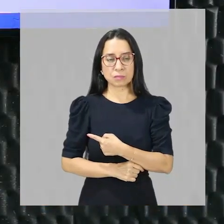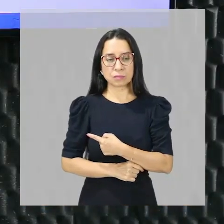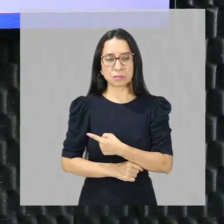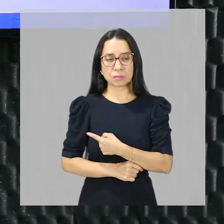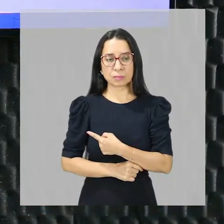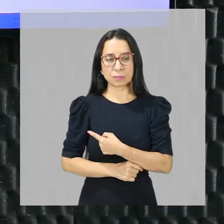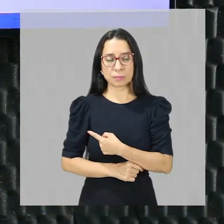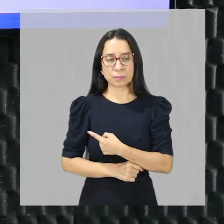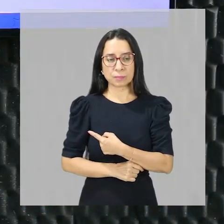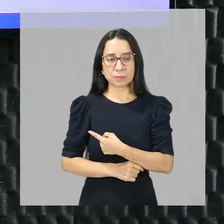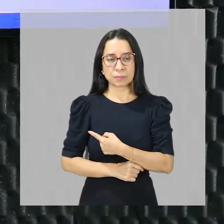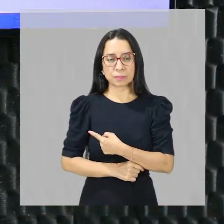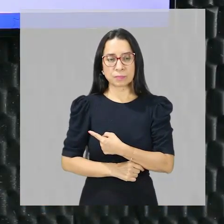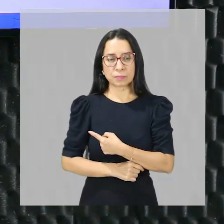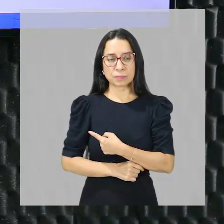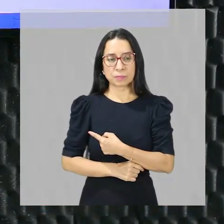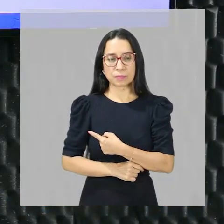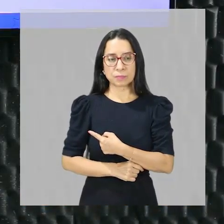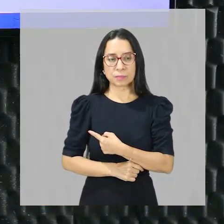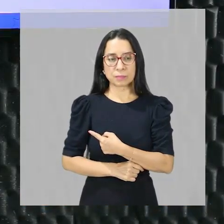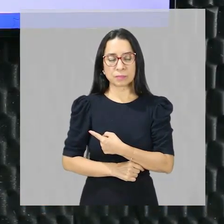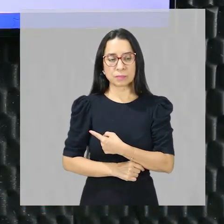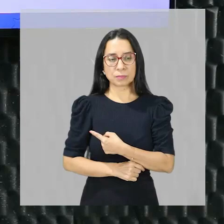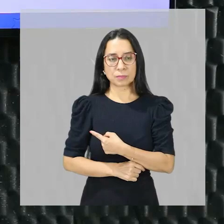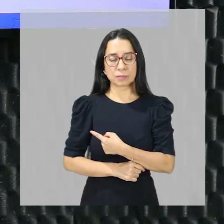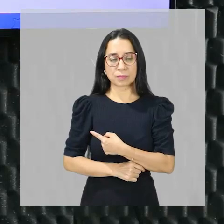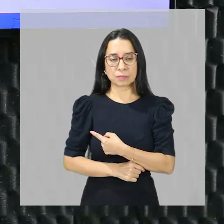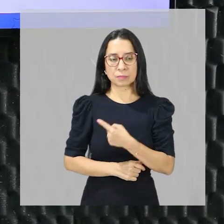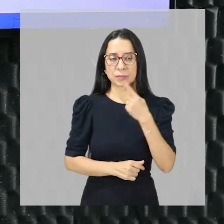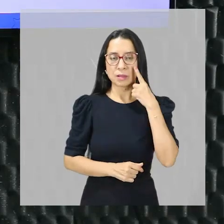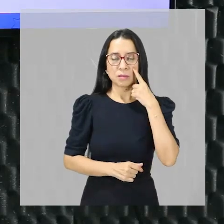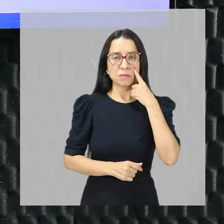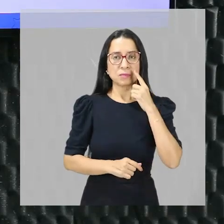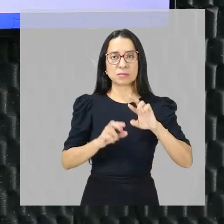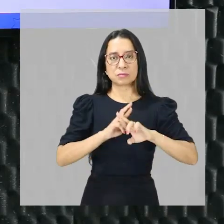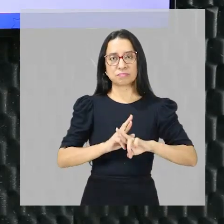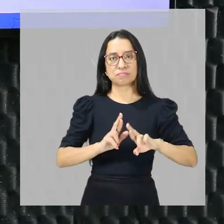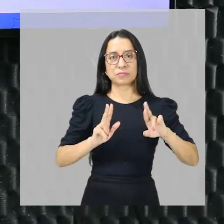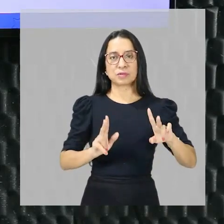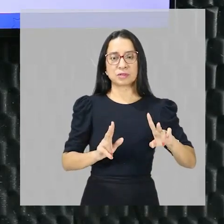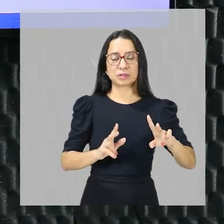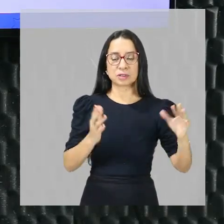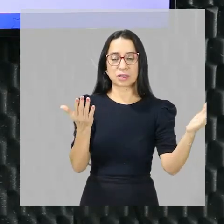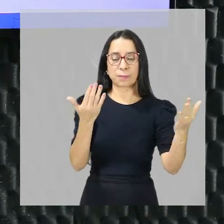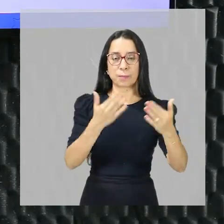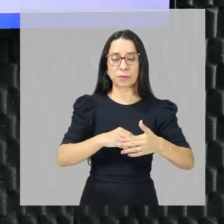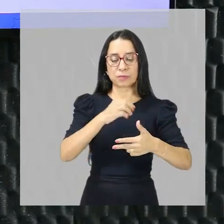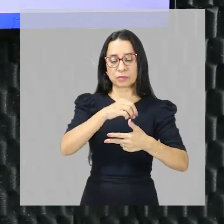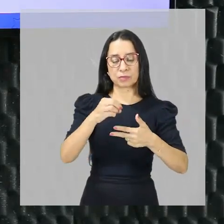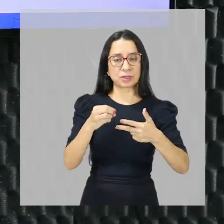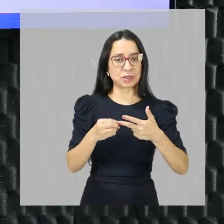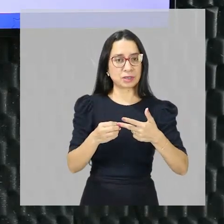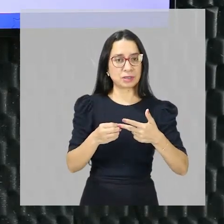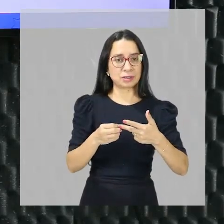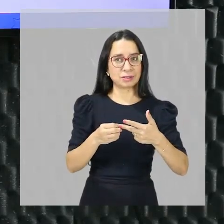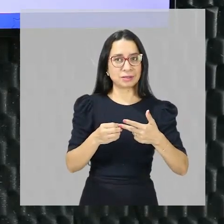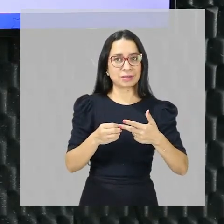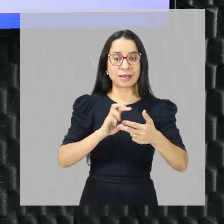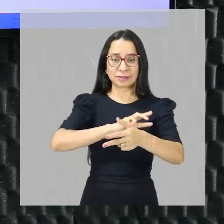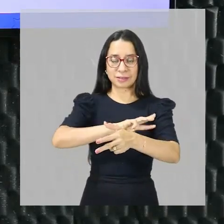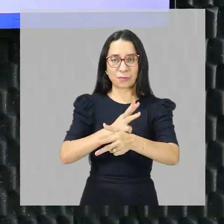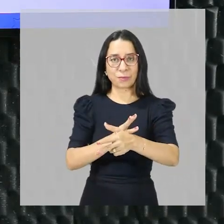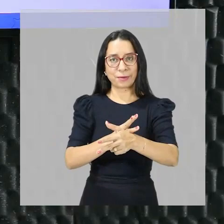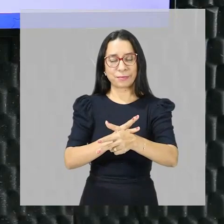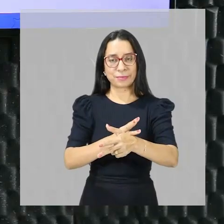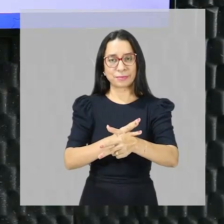nos locais apresentados no texto é a ocorrência de quê? Tu tá vendo a diferença da prova do Enem para a prova da OEA nesse aspecto?